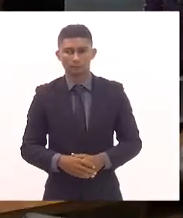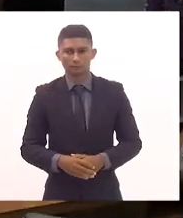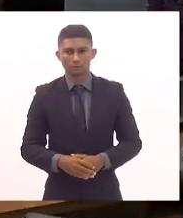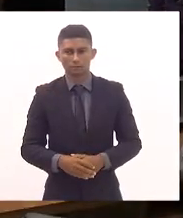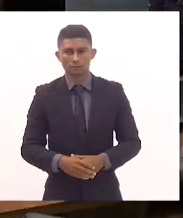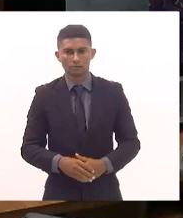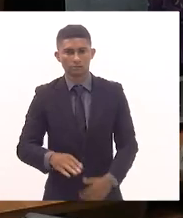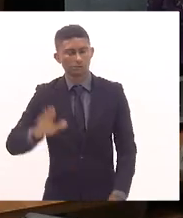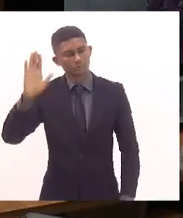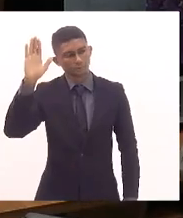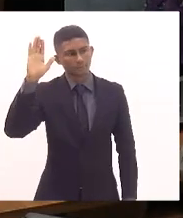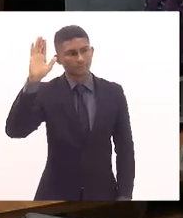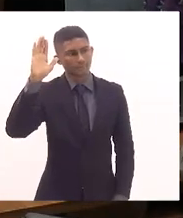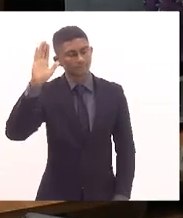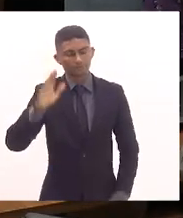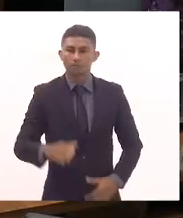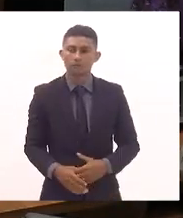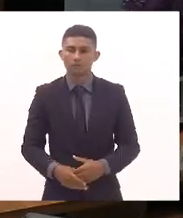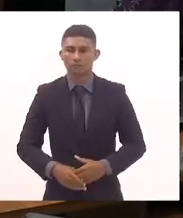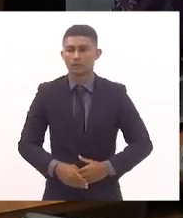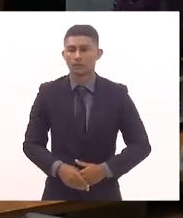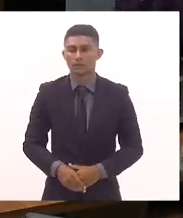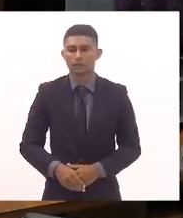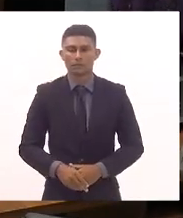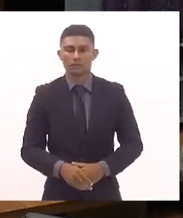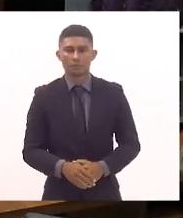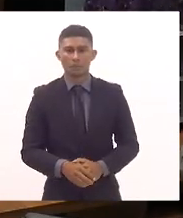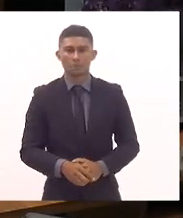Presidente, uma questão de ordem, por favor.